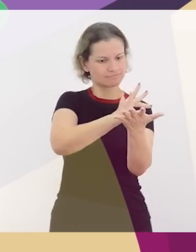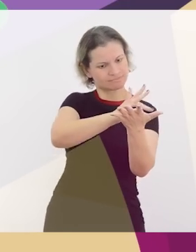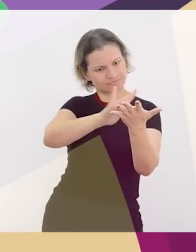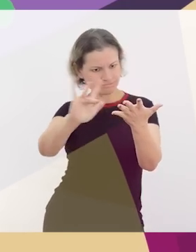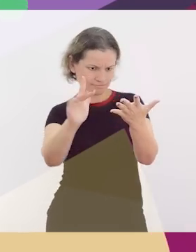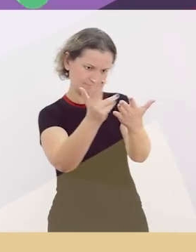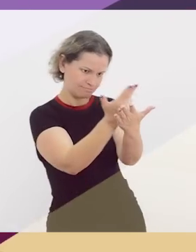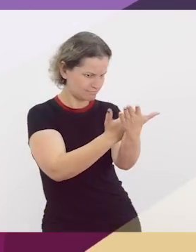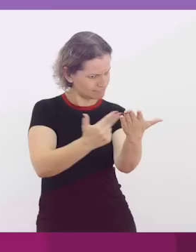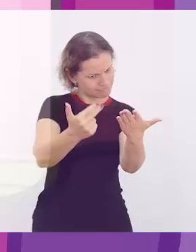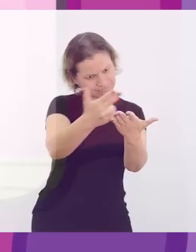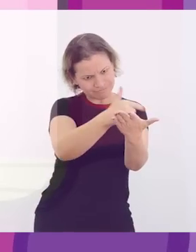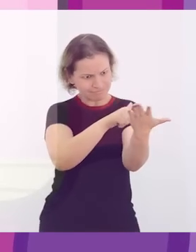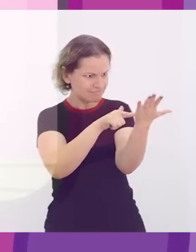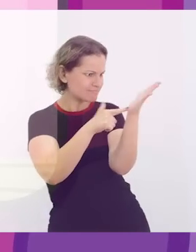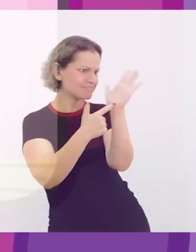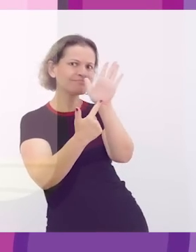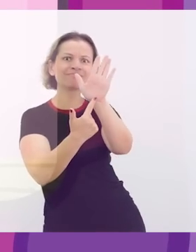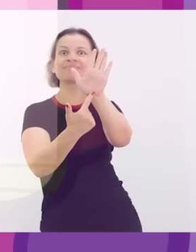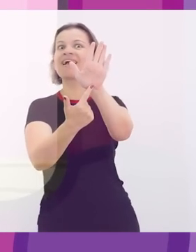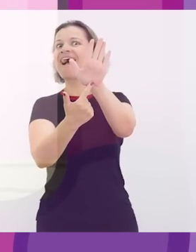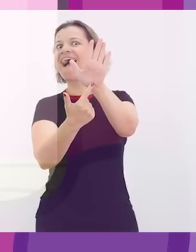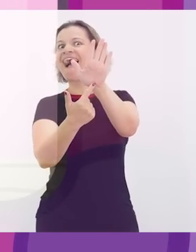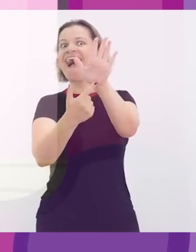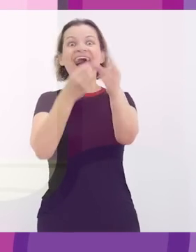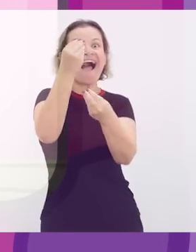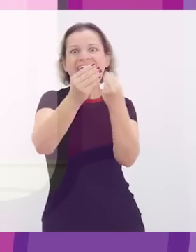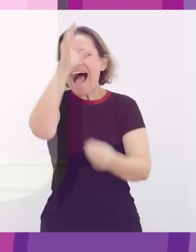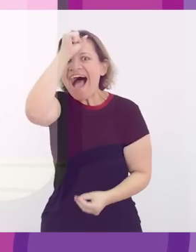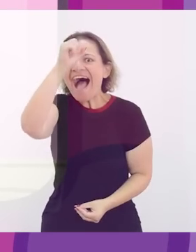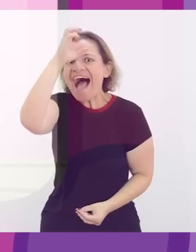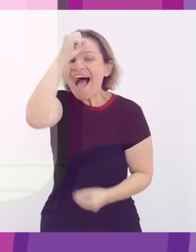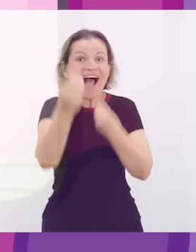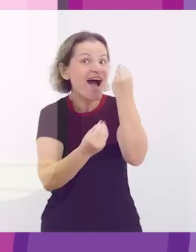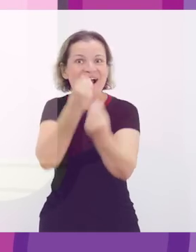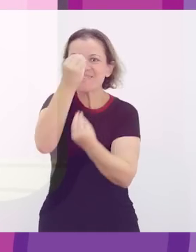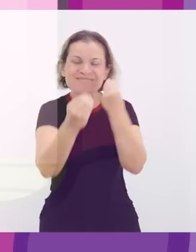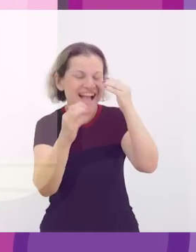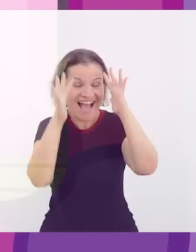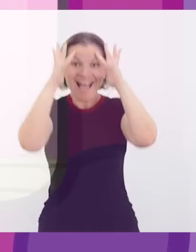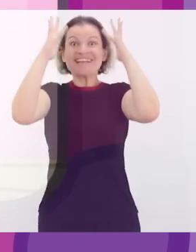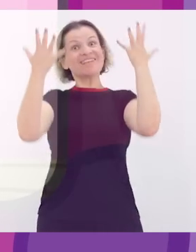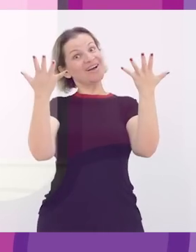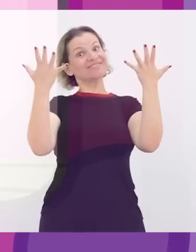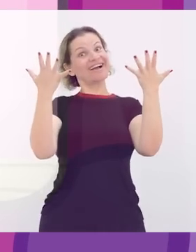desenho no meu tablet e aprendo a